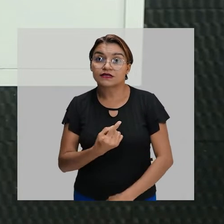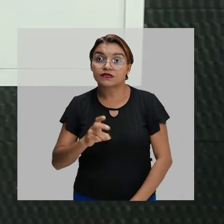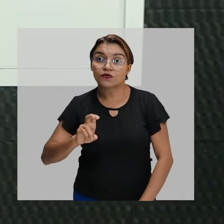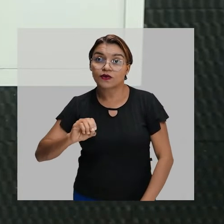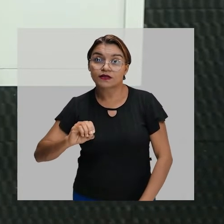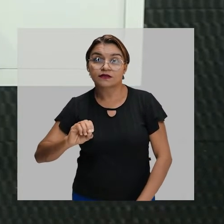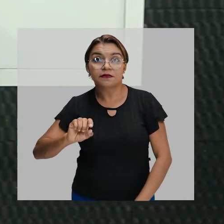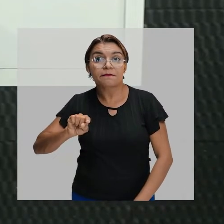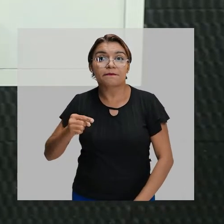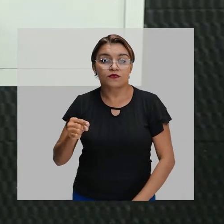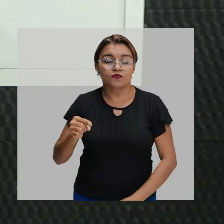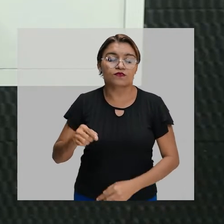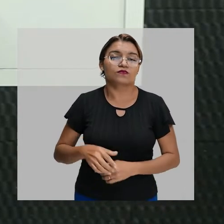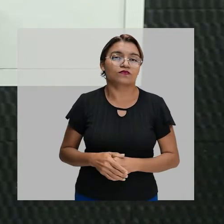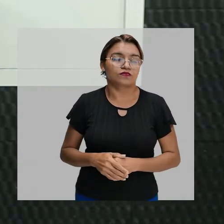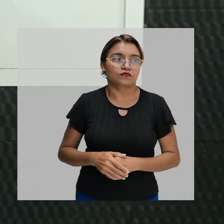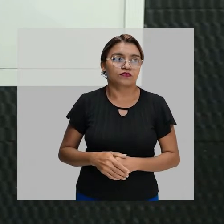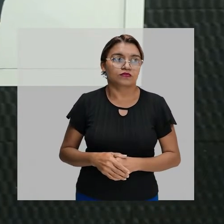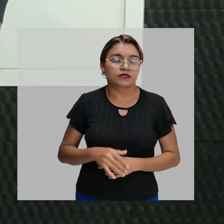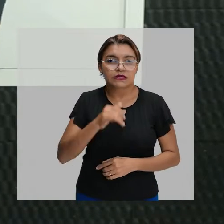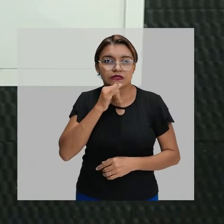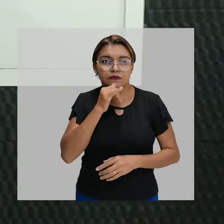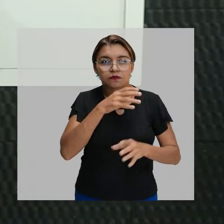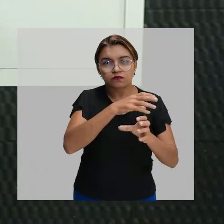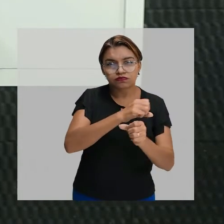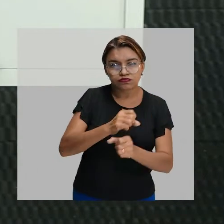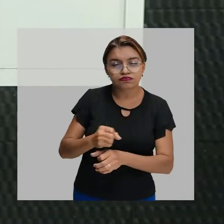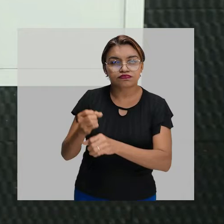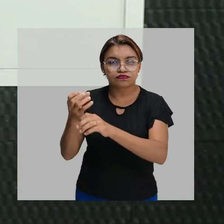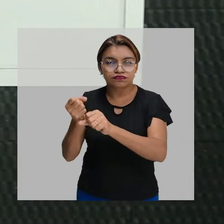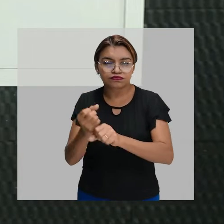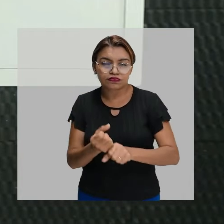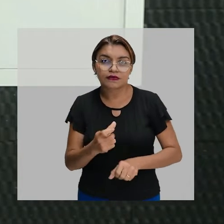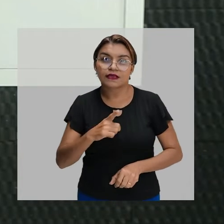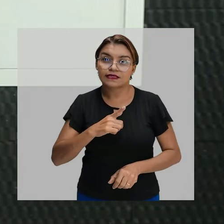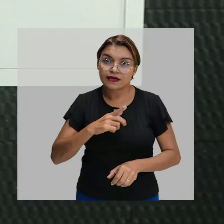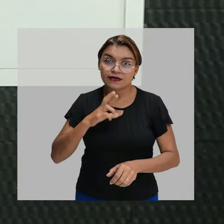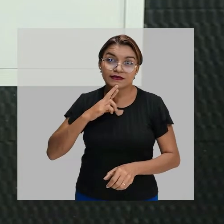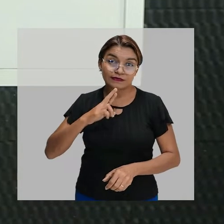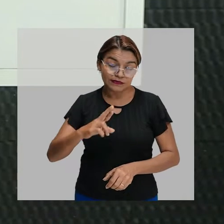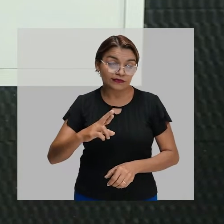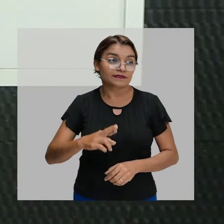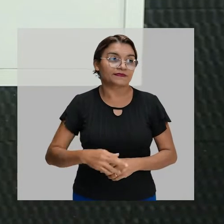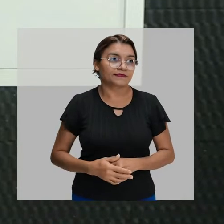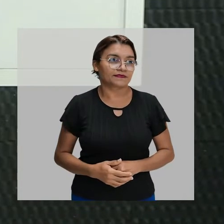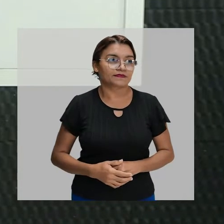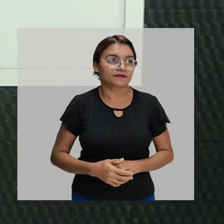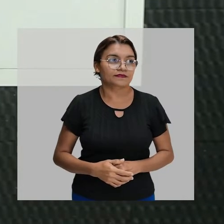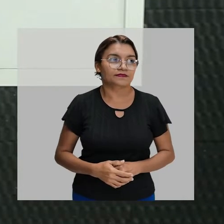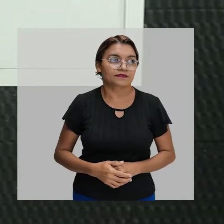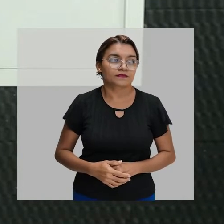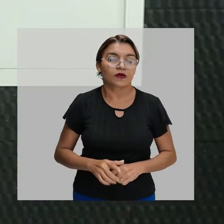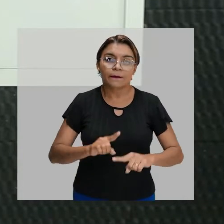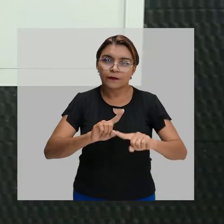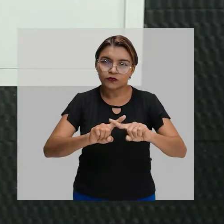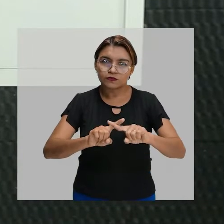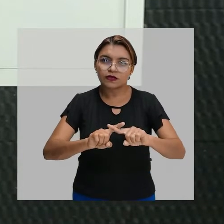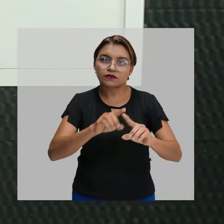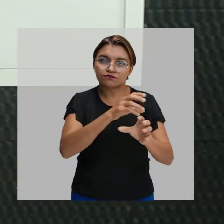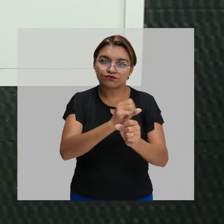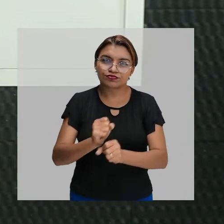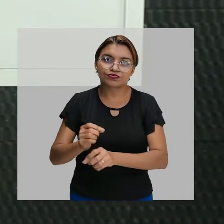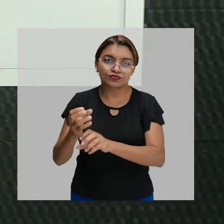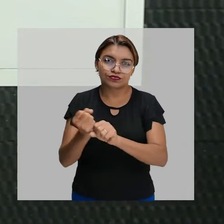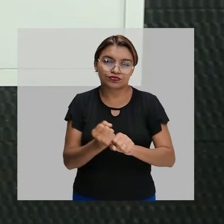Então veja aqui é basta você fazer meio pelos extremos né mas essa multiplicação aqui ó usando você vai